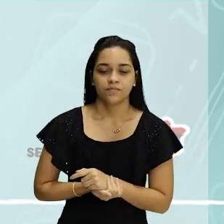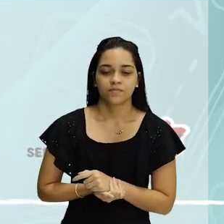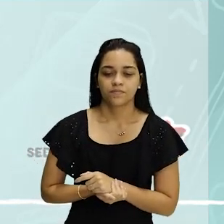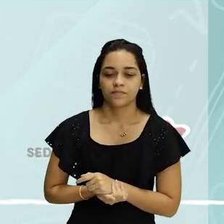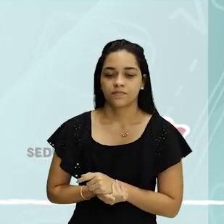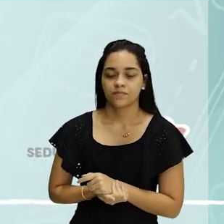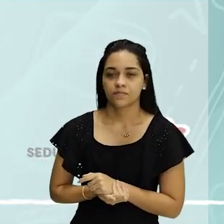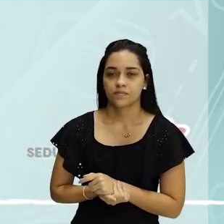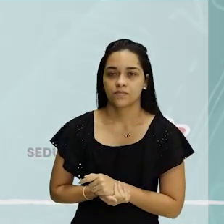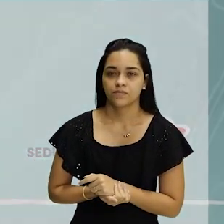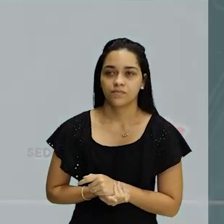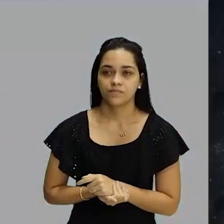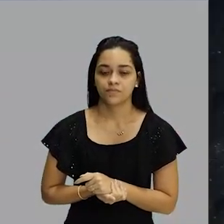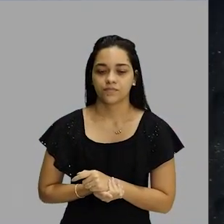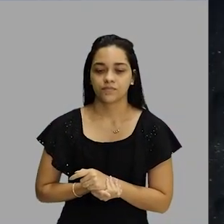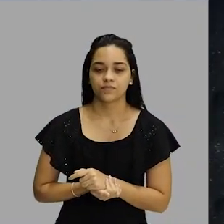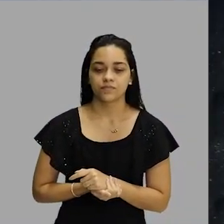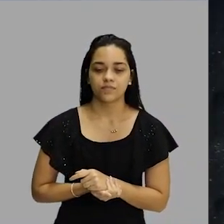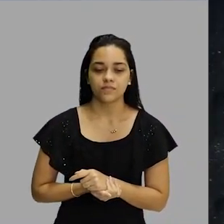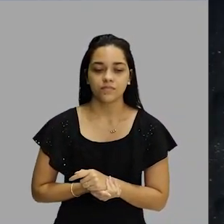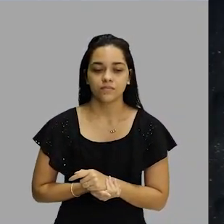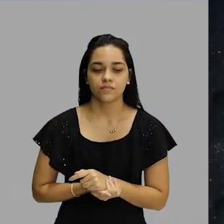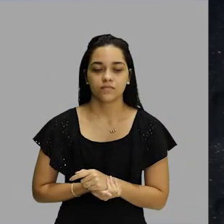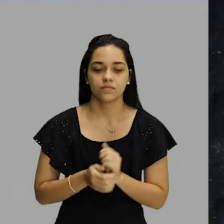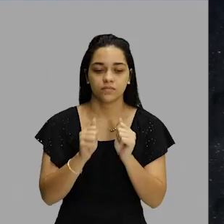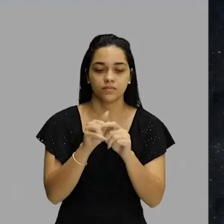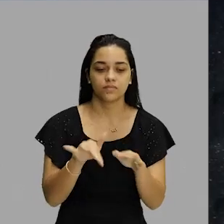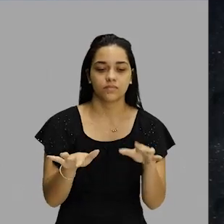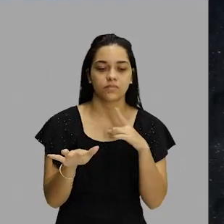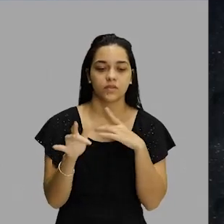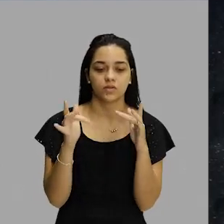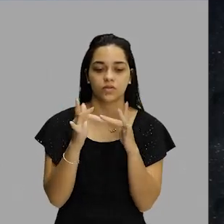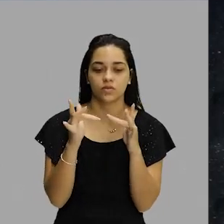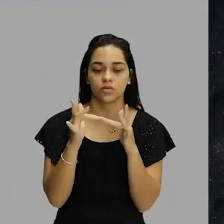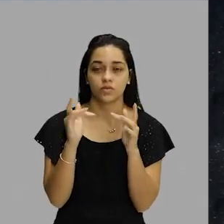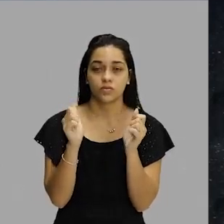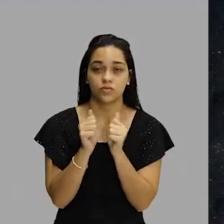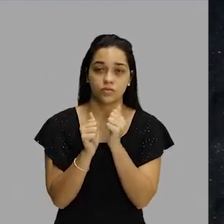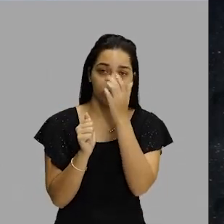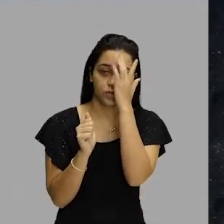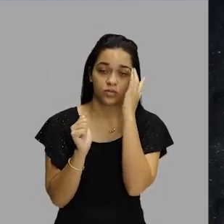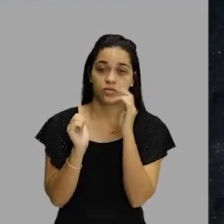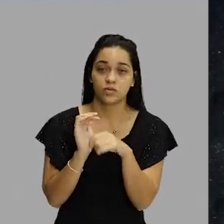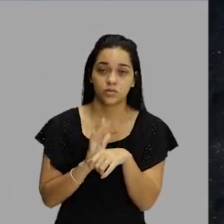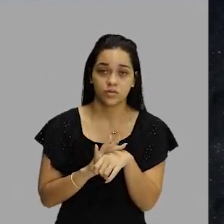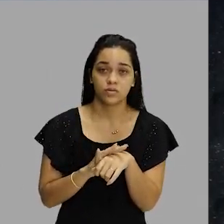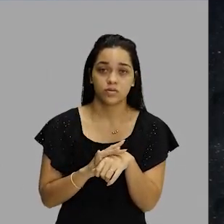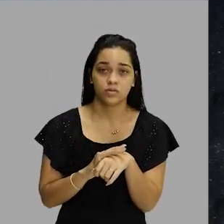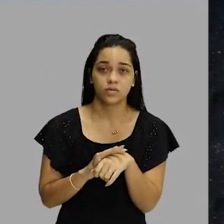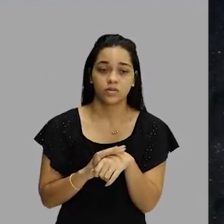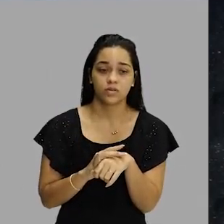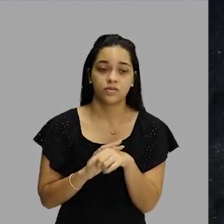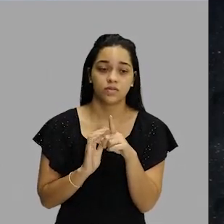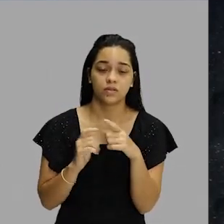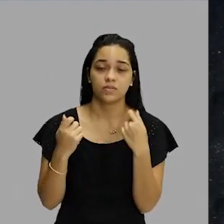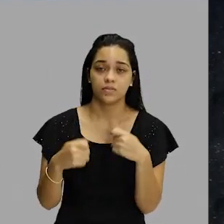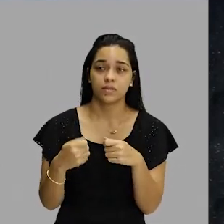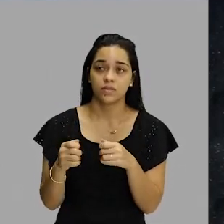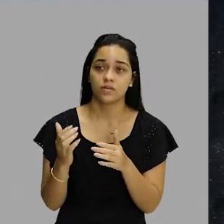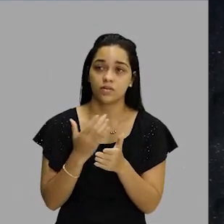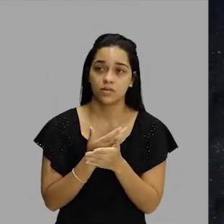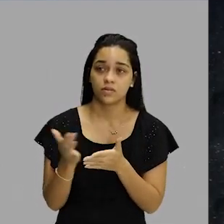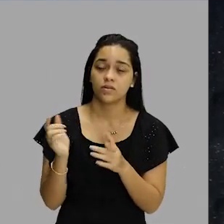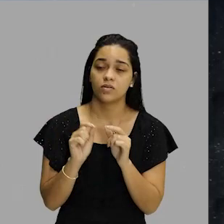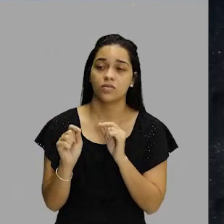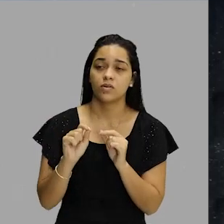ok? Ou bacilo de Hansen. E o contágio se faz pelo contato direto com o doente. Então, você tem que,